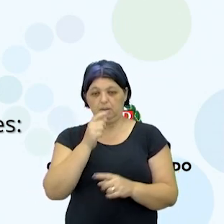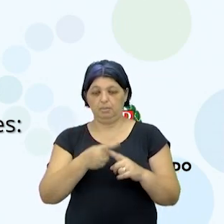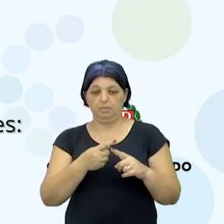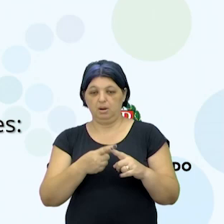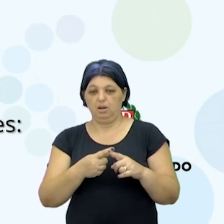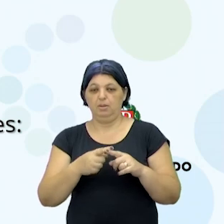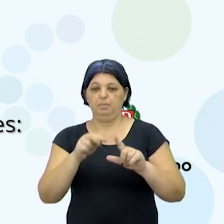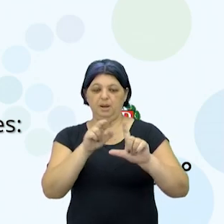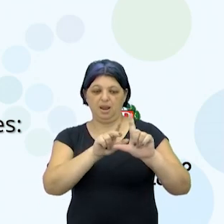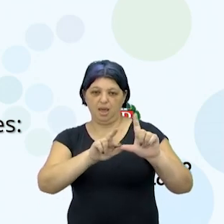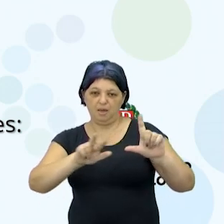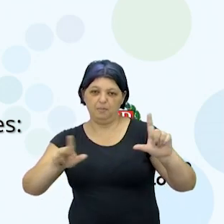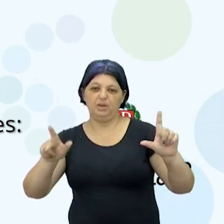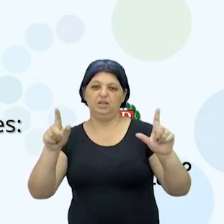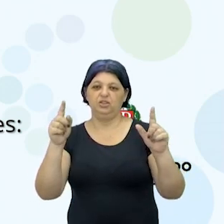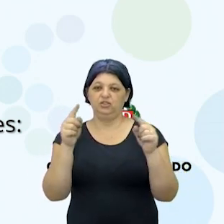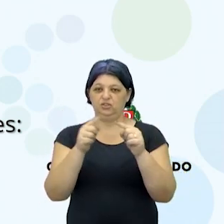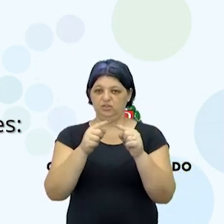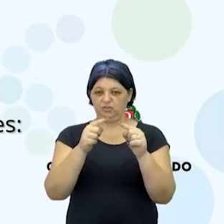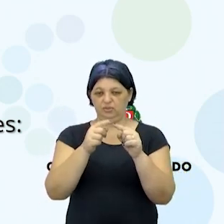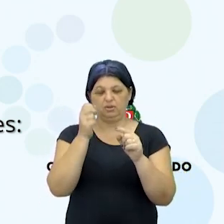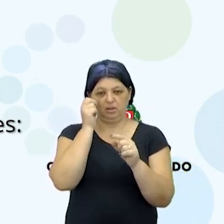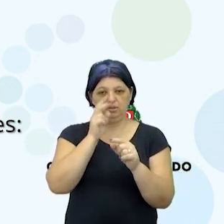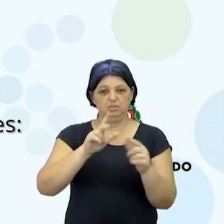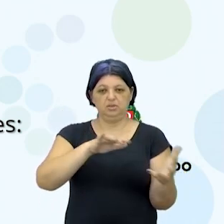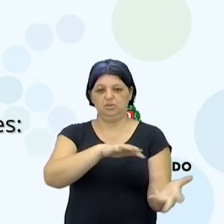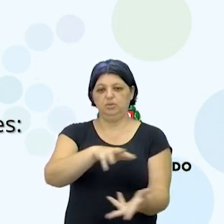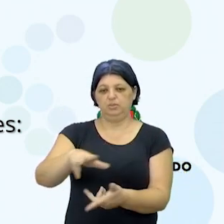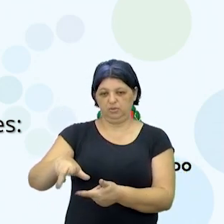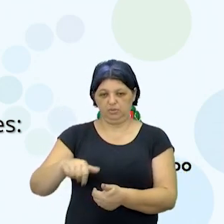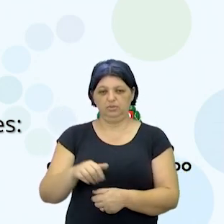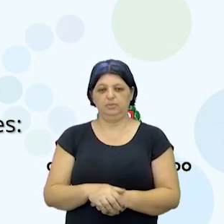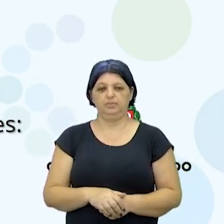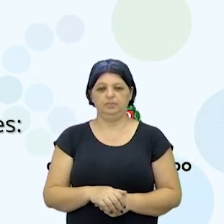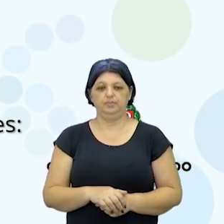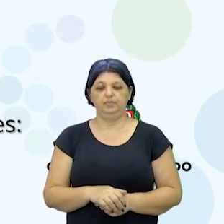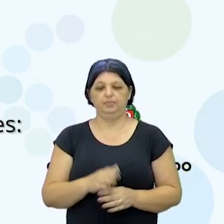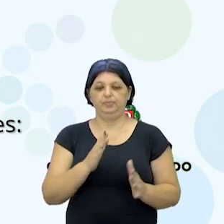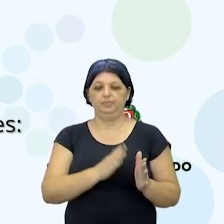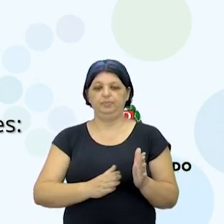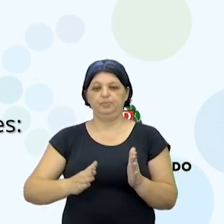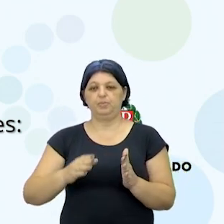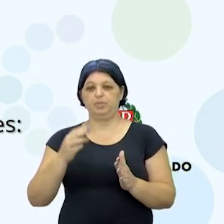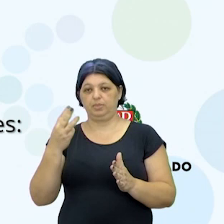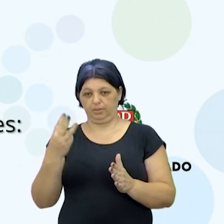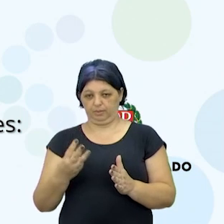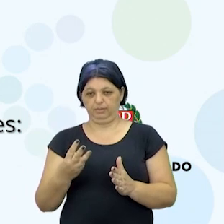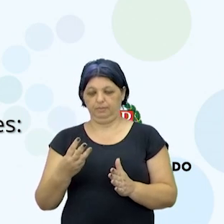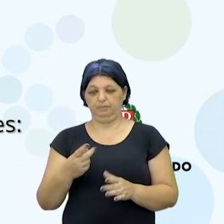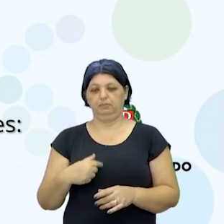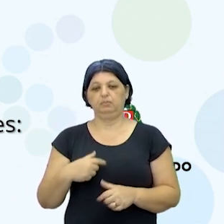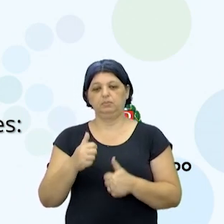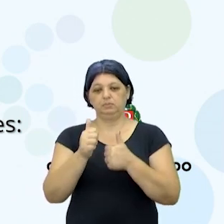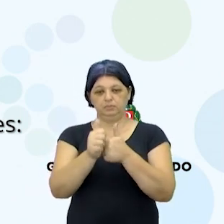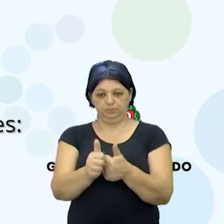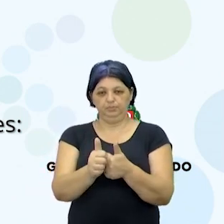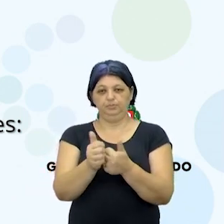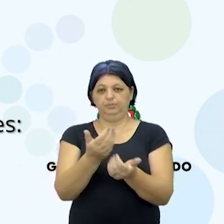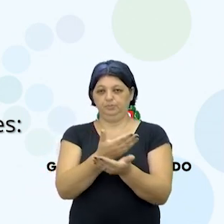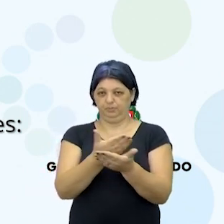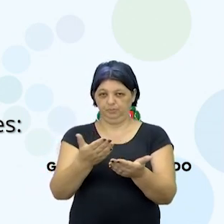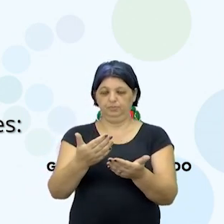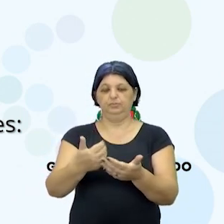mundo, e o nosso componente, que eu sempre digo é nosso, é o componente 3, que eu acompanho vocês e vocês